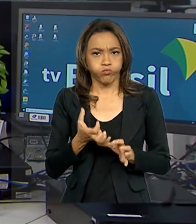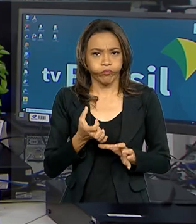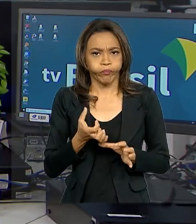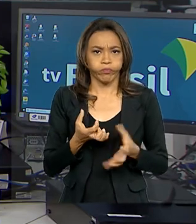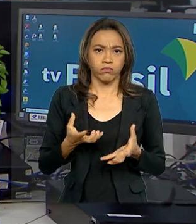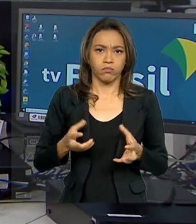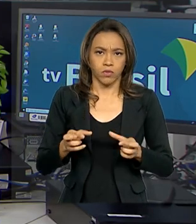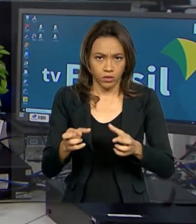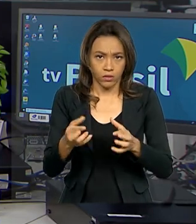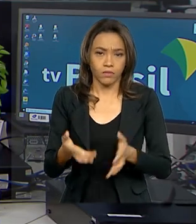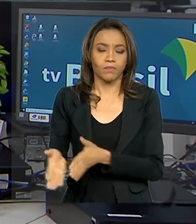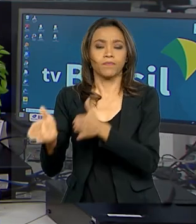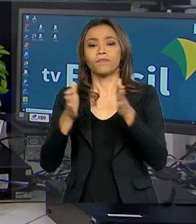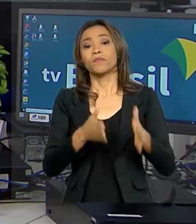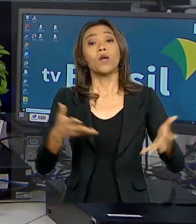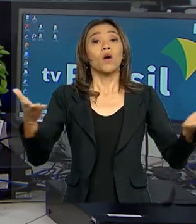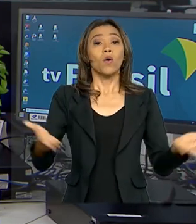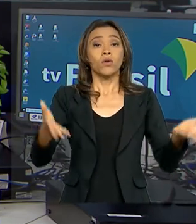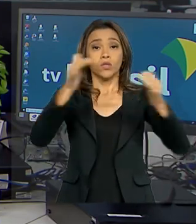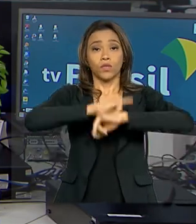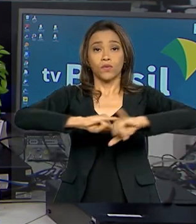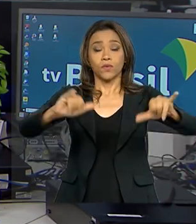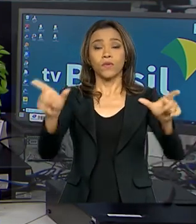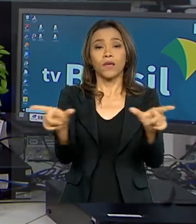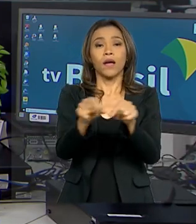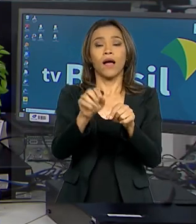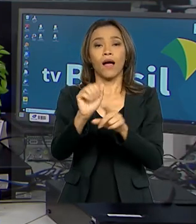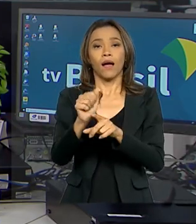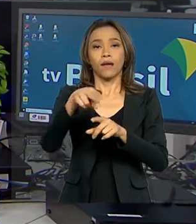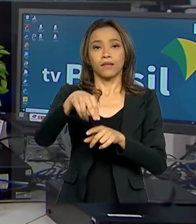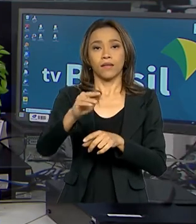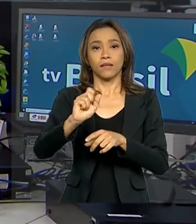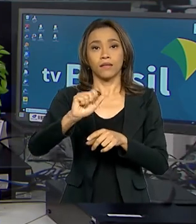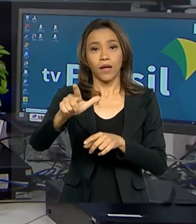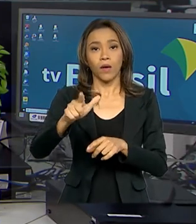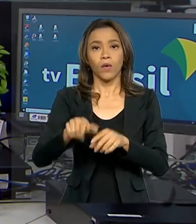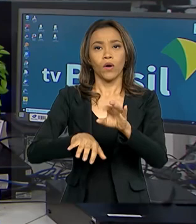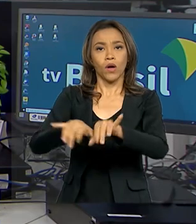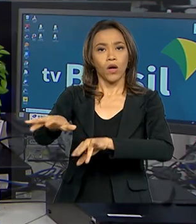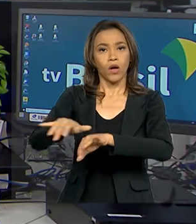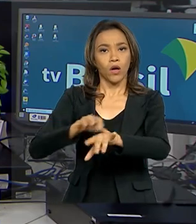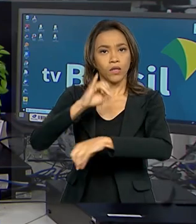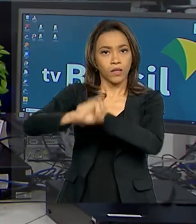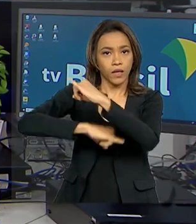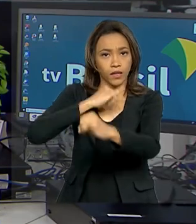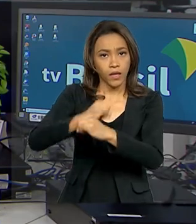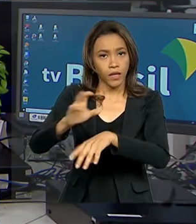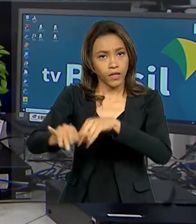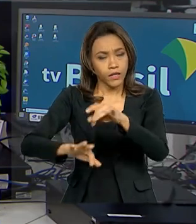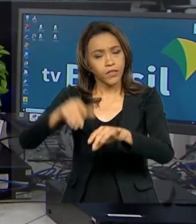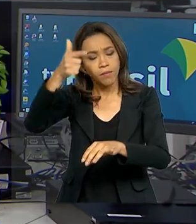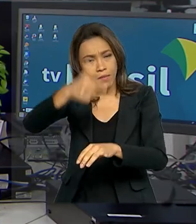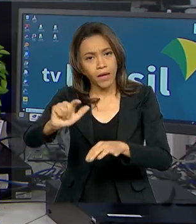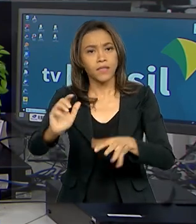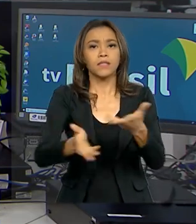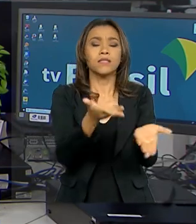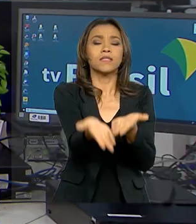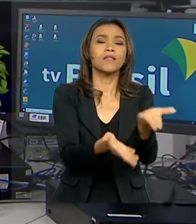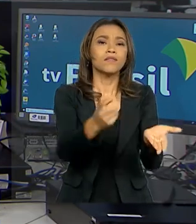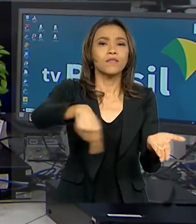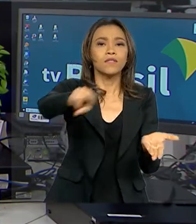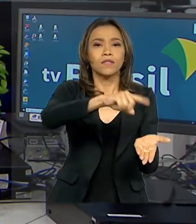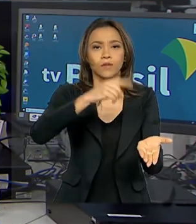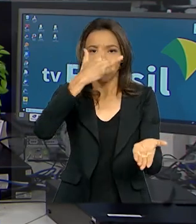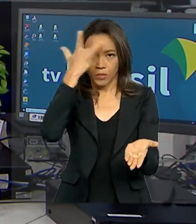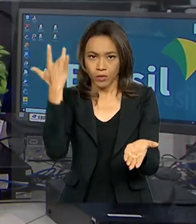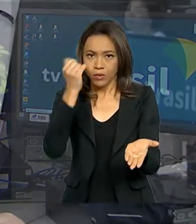A Anatel lança hoje um novo sistema de atendimento online. É mais uma prestação de serviço ao consumidor brasileiro. Então